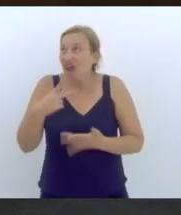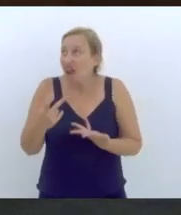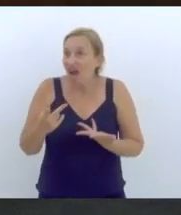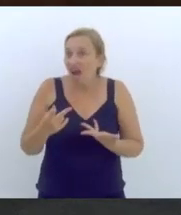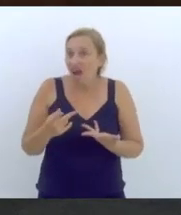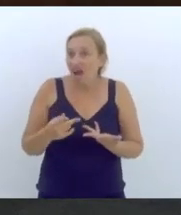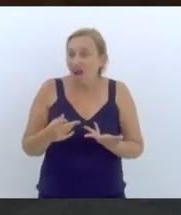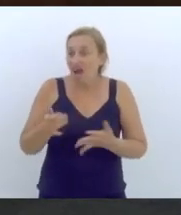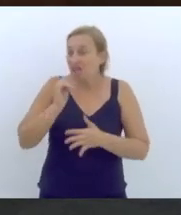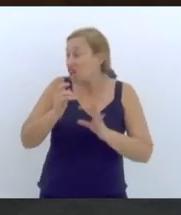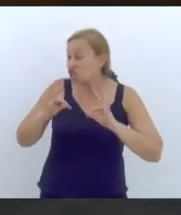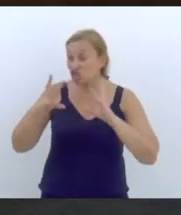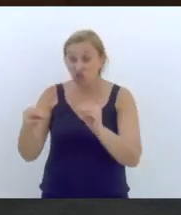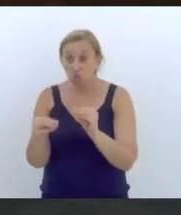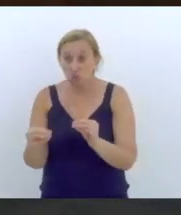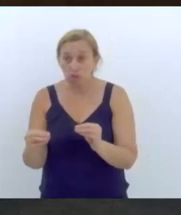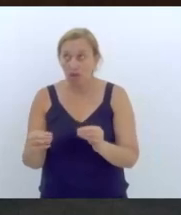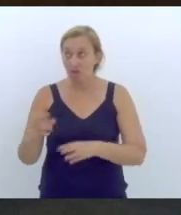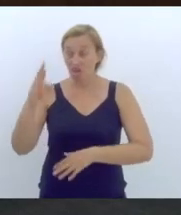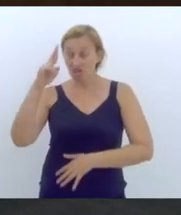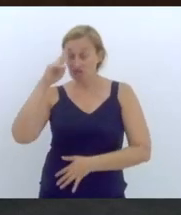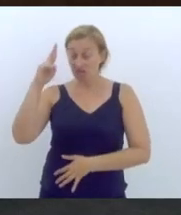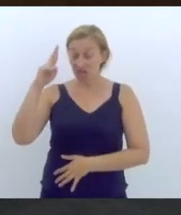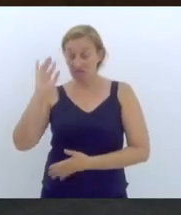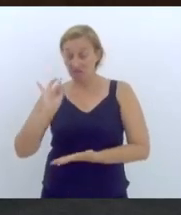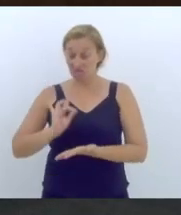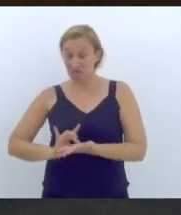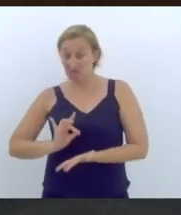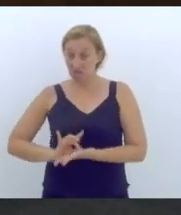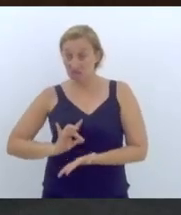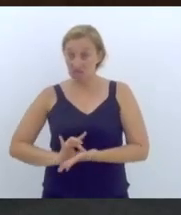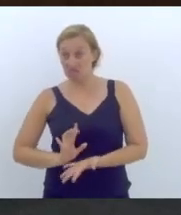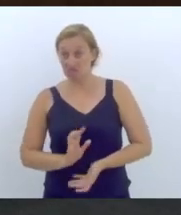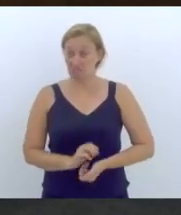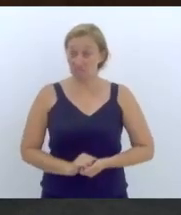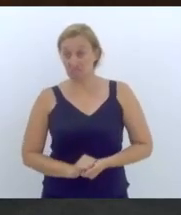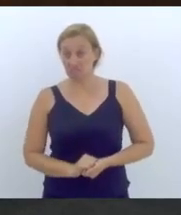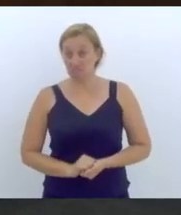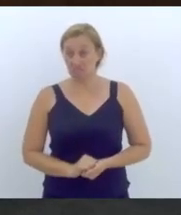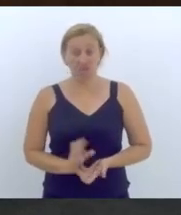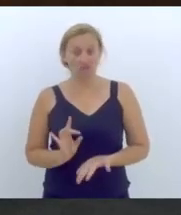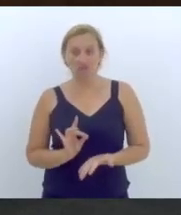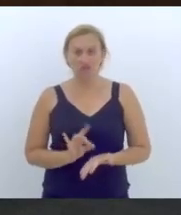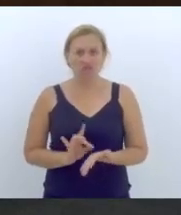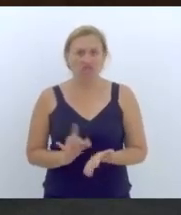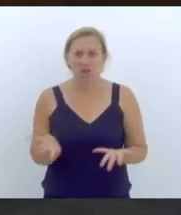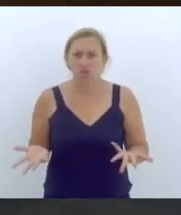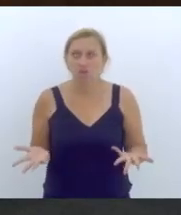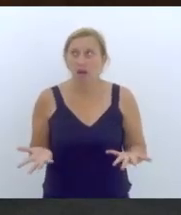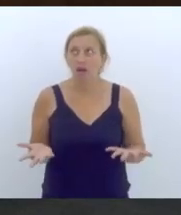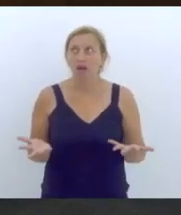si a narrativa de tudo. São os donos da verdade, são os verdadeiros